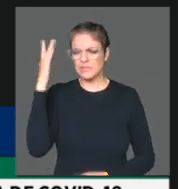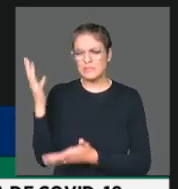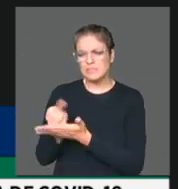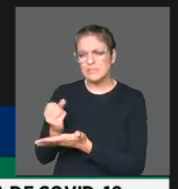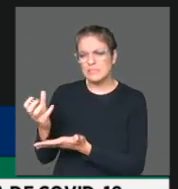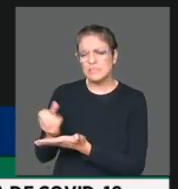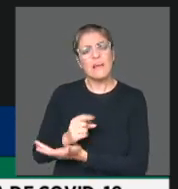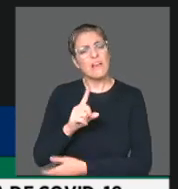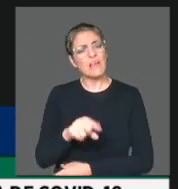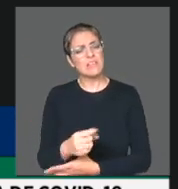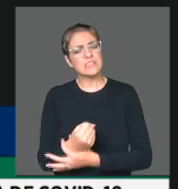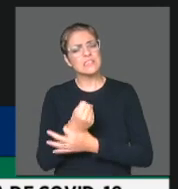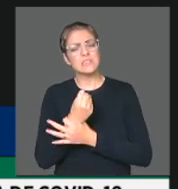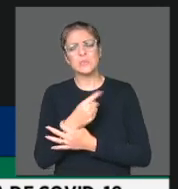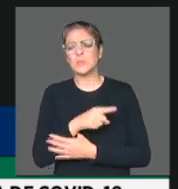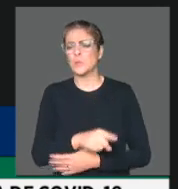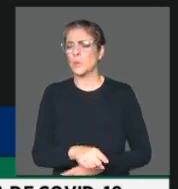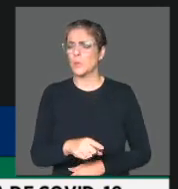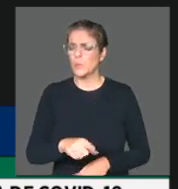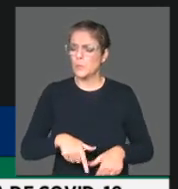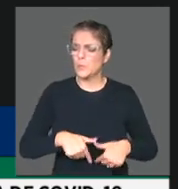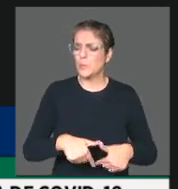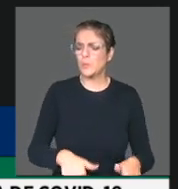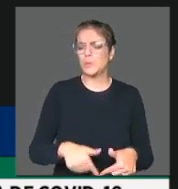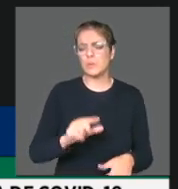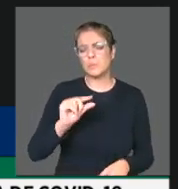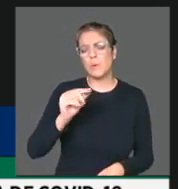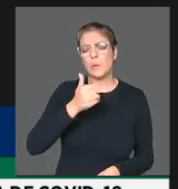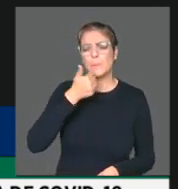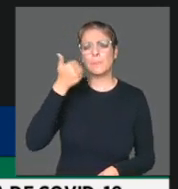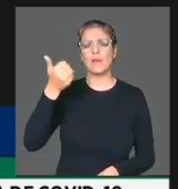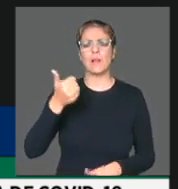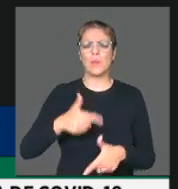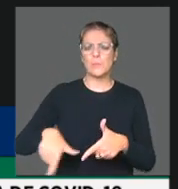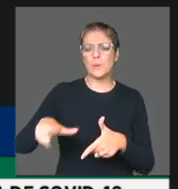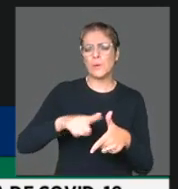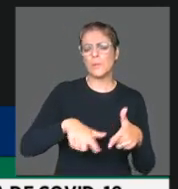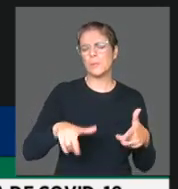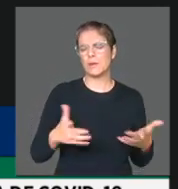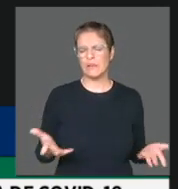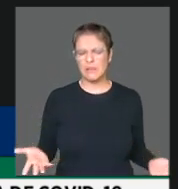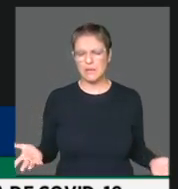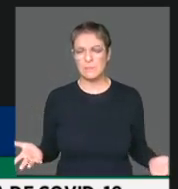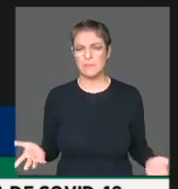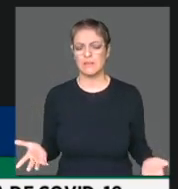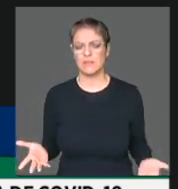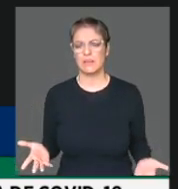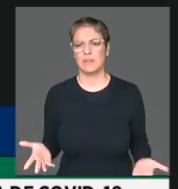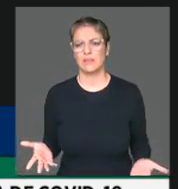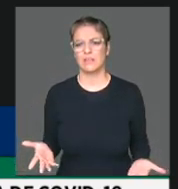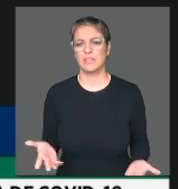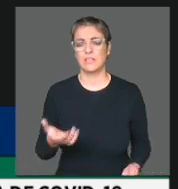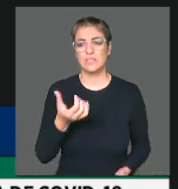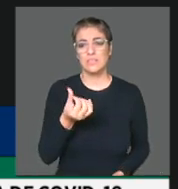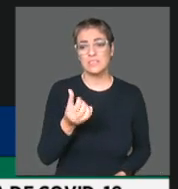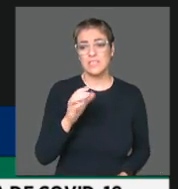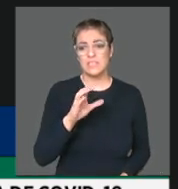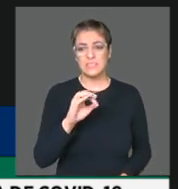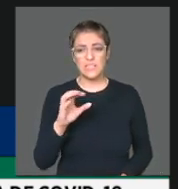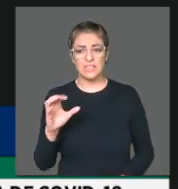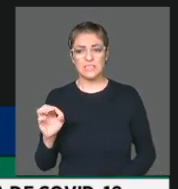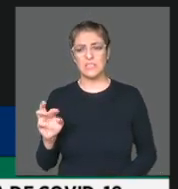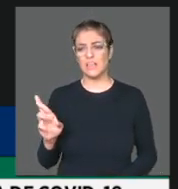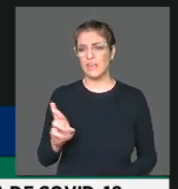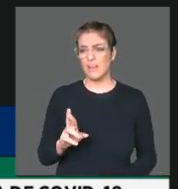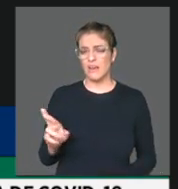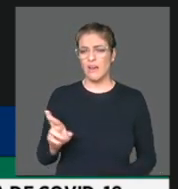é a garantia de que ele vai poder enfrentar de forma melhor a crise da saúde, não só a crise econômica. R$600 na mão do